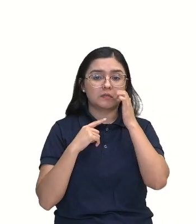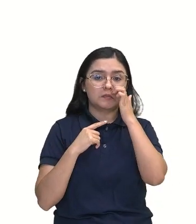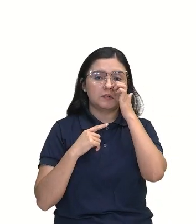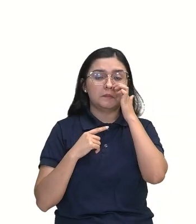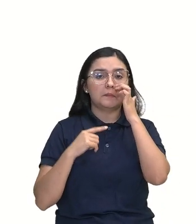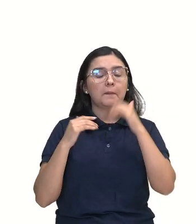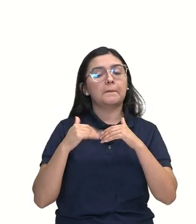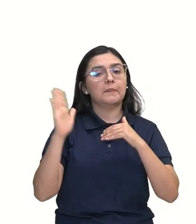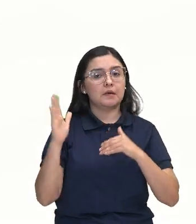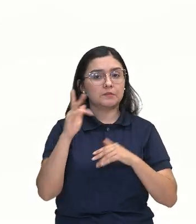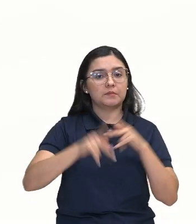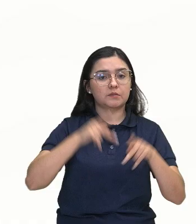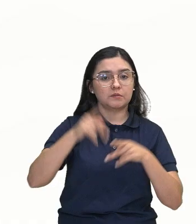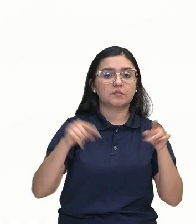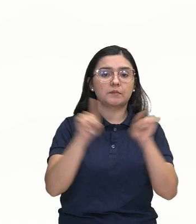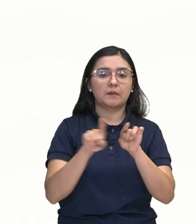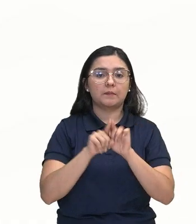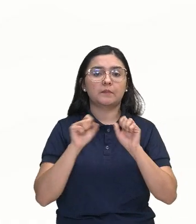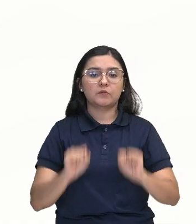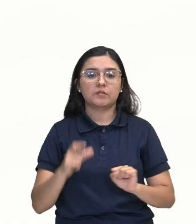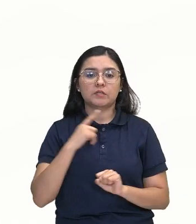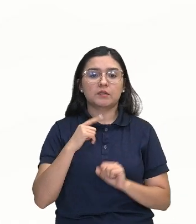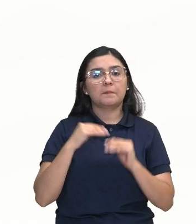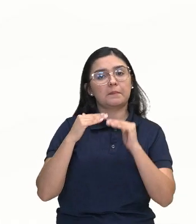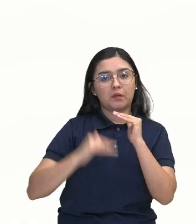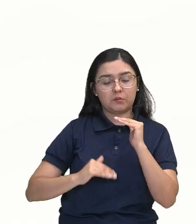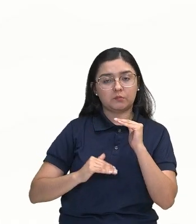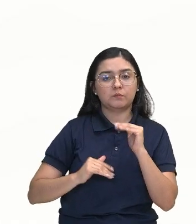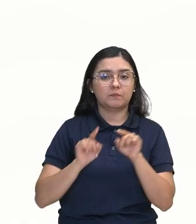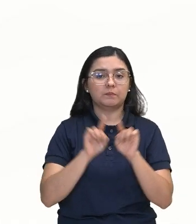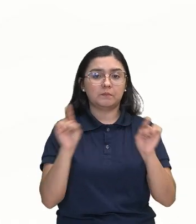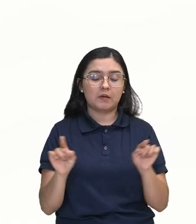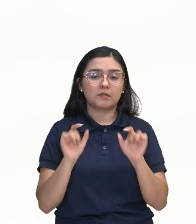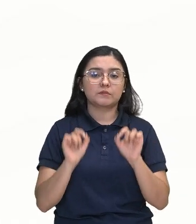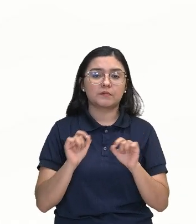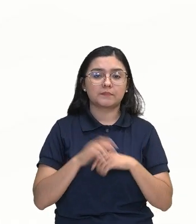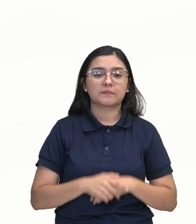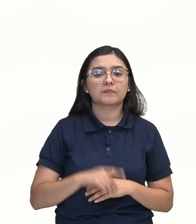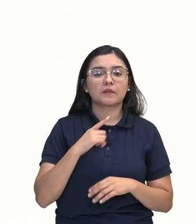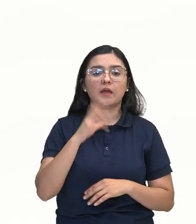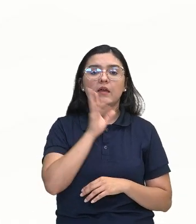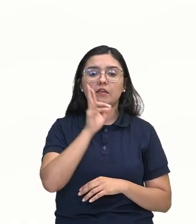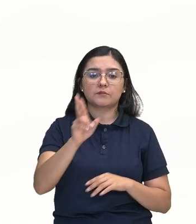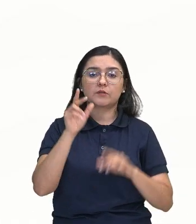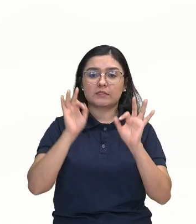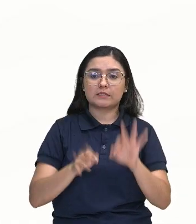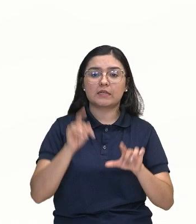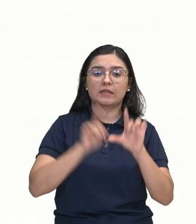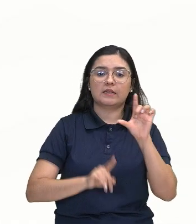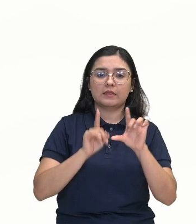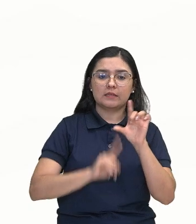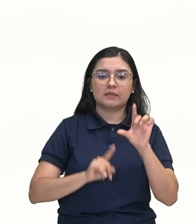mais gente, assim como também poderíamos ter menos gente. Mas, de qualquer forma, a nossa resposta correta aqui